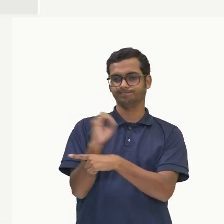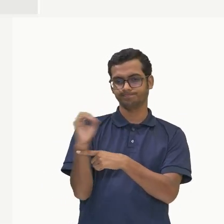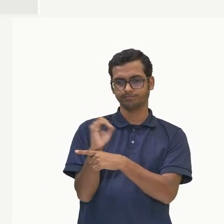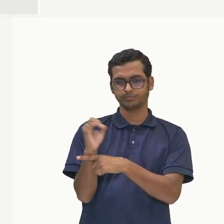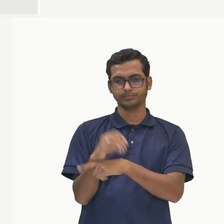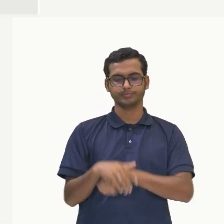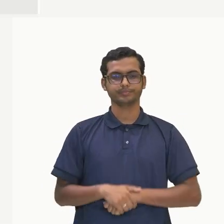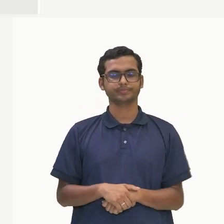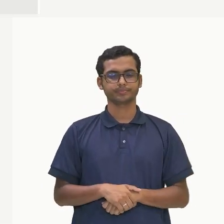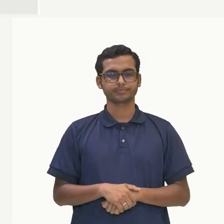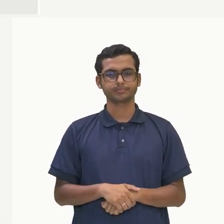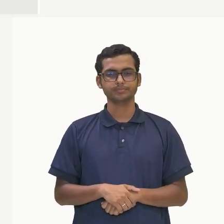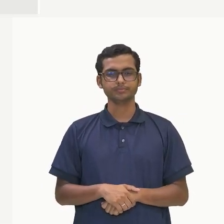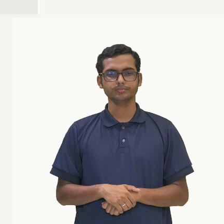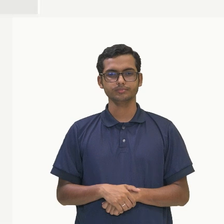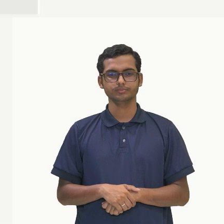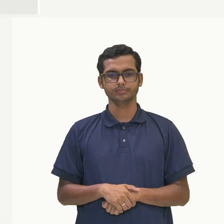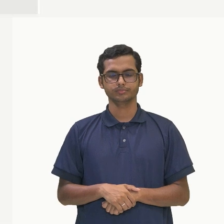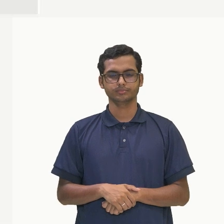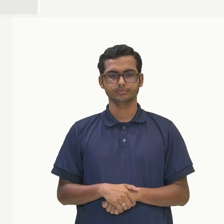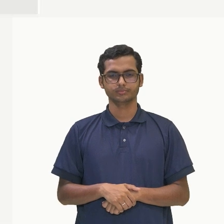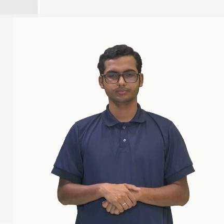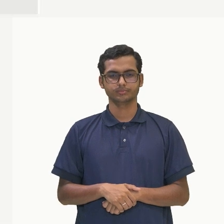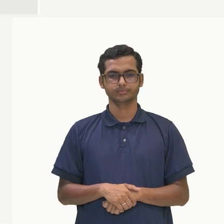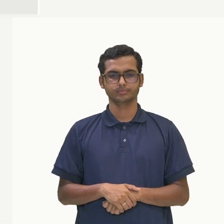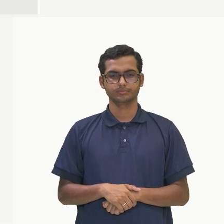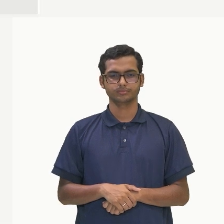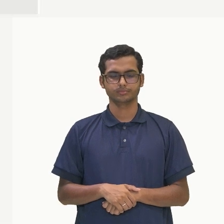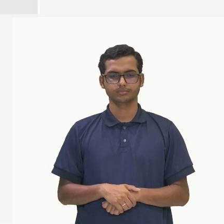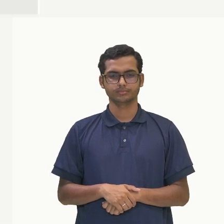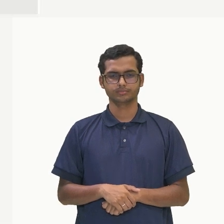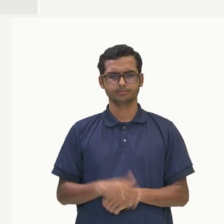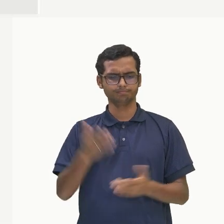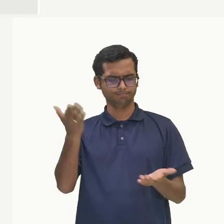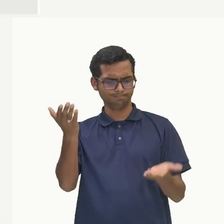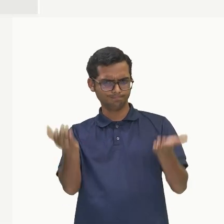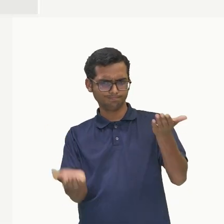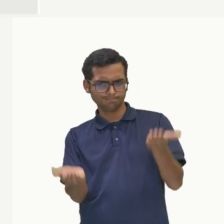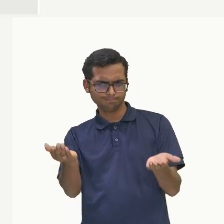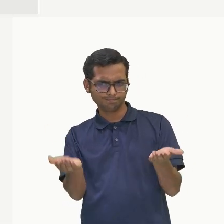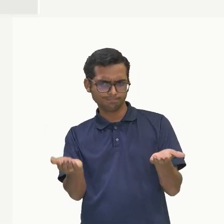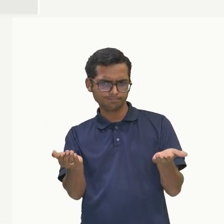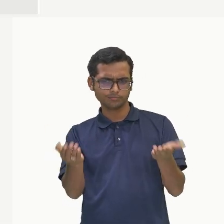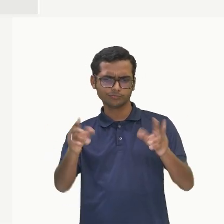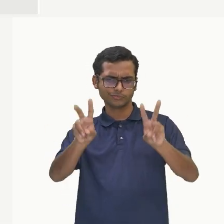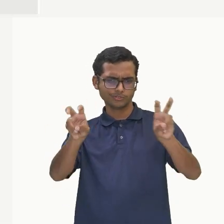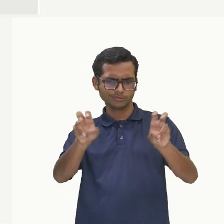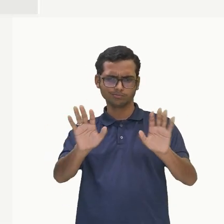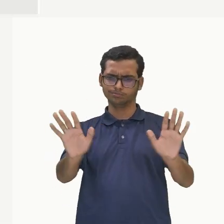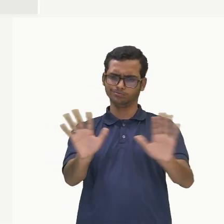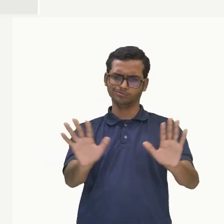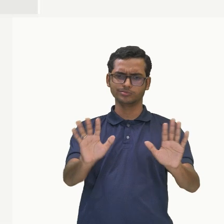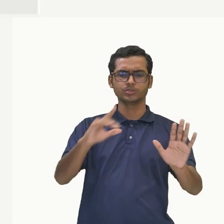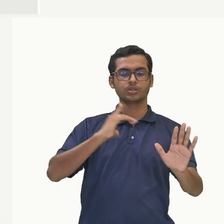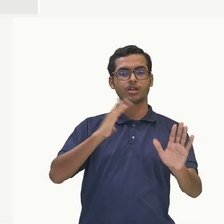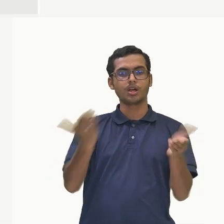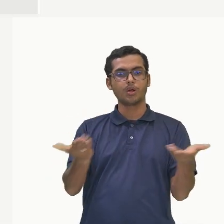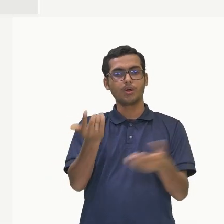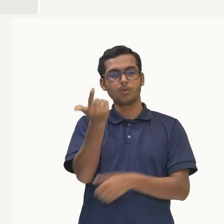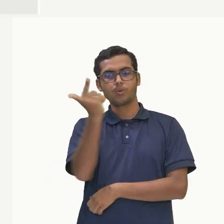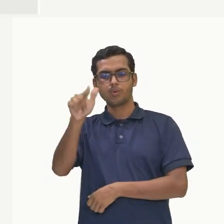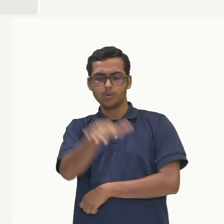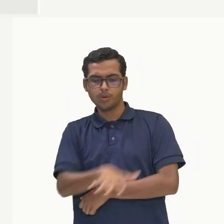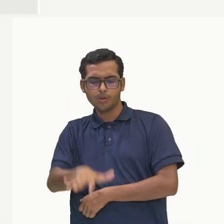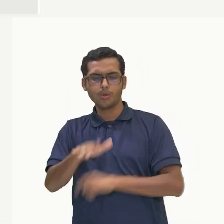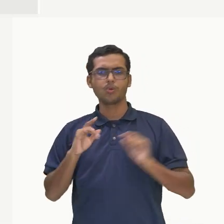Porque lá do outro lado, e claro, aqui eu não vou falar de balanceamento nesse momento, mas lá do outro lado, o que ele está